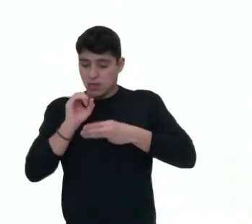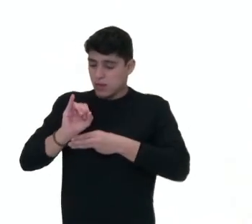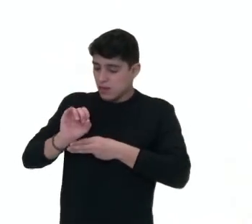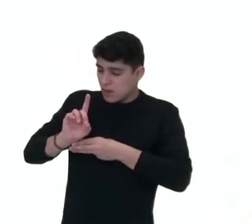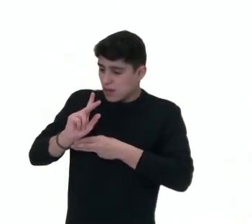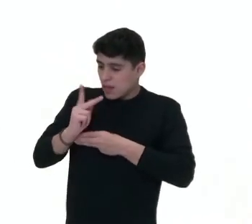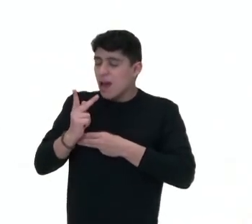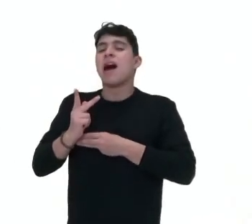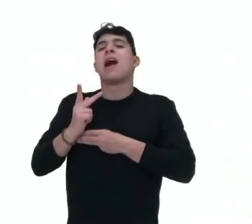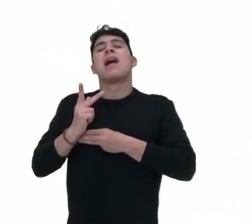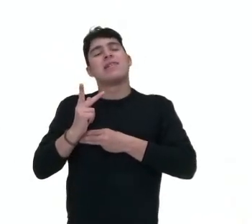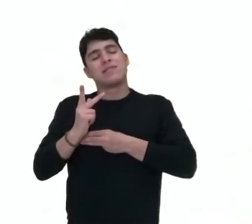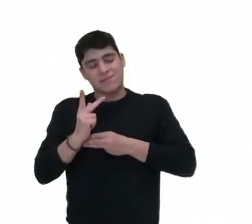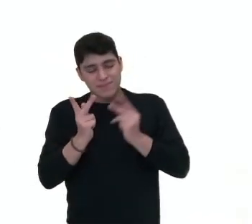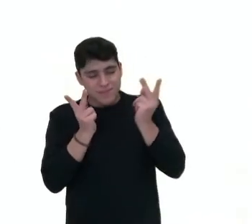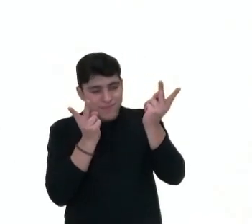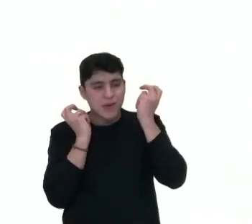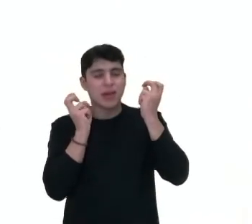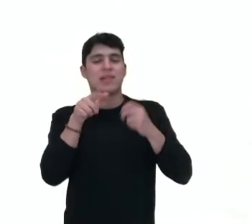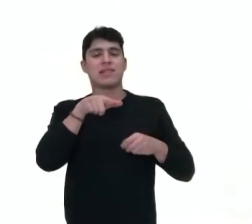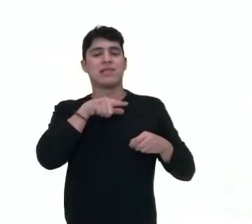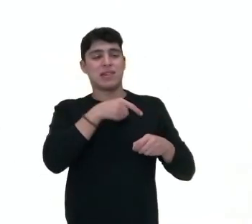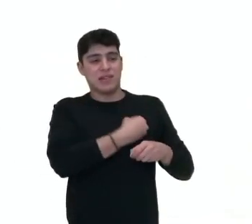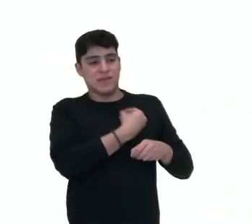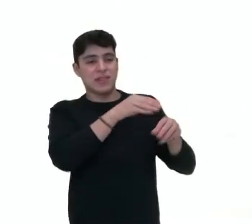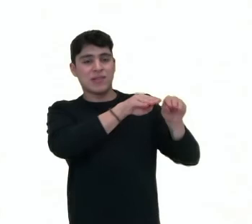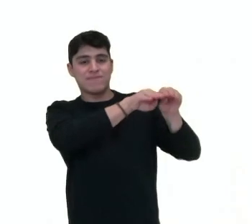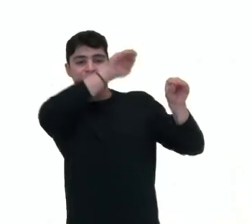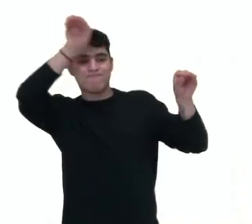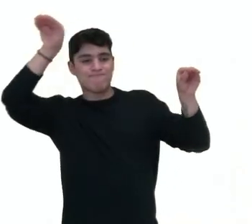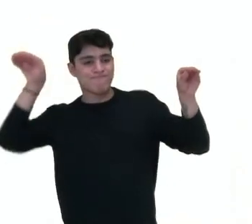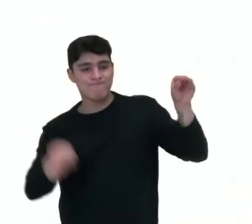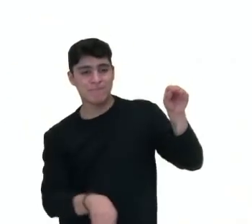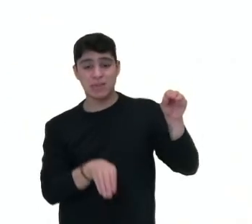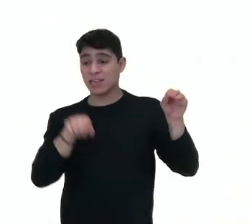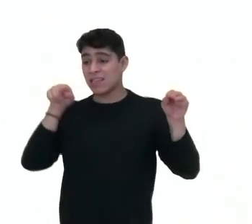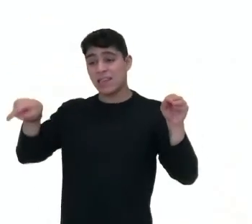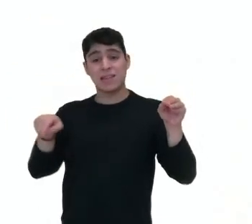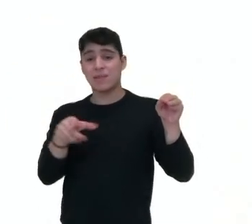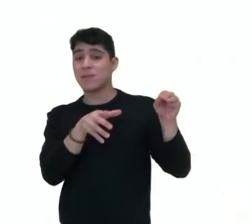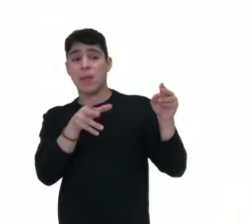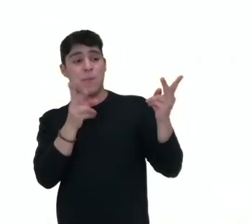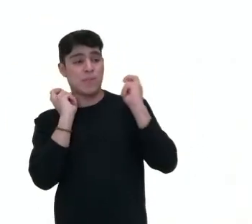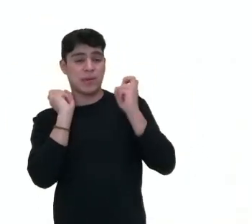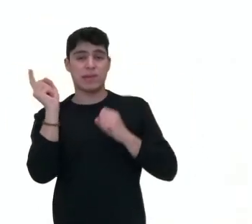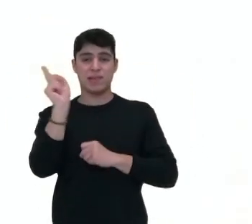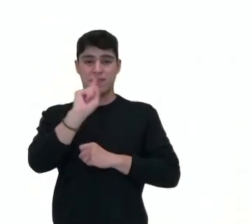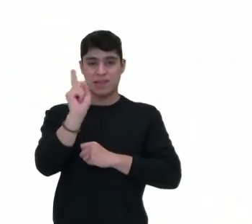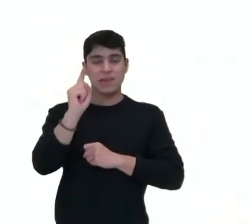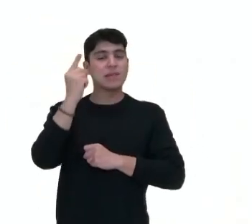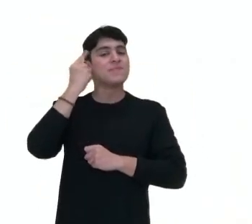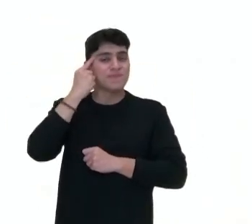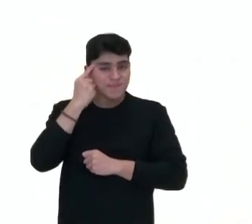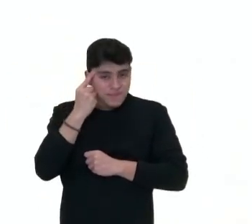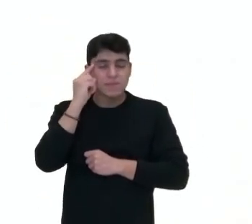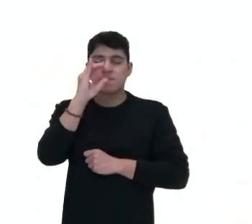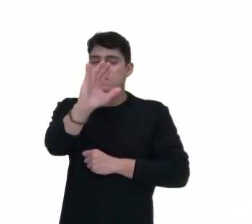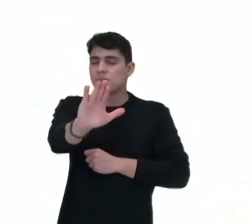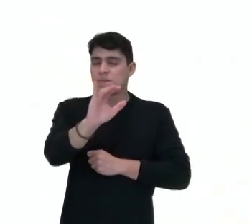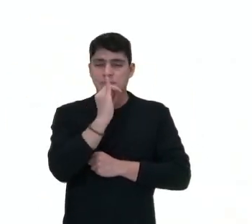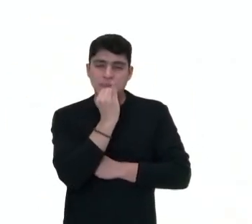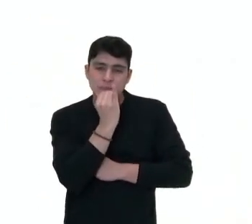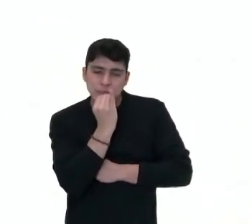existem disparidades, né, sociais e não são consideradas pelo índice, ok? E ao indicar, por exemplo,